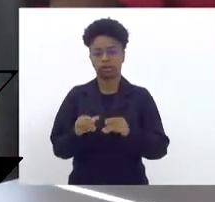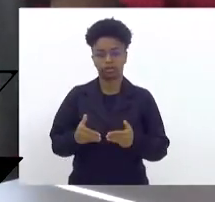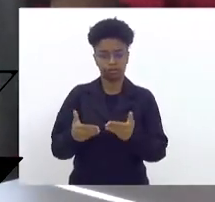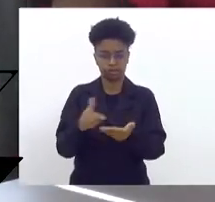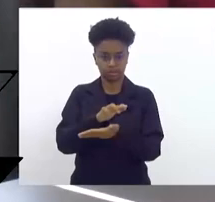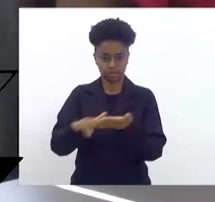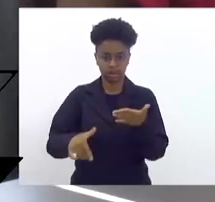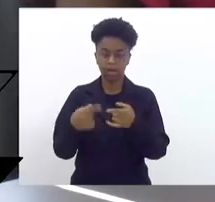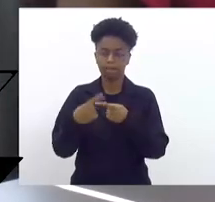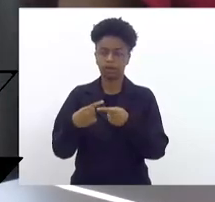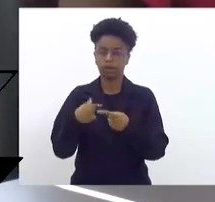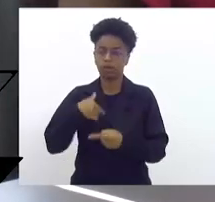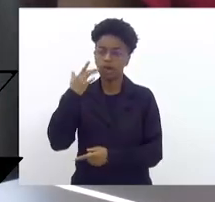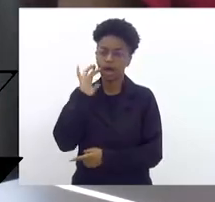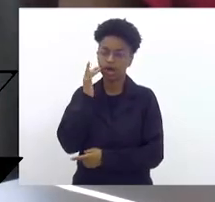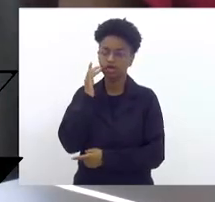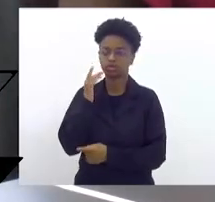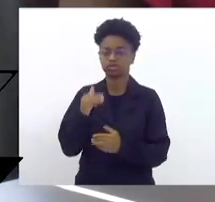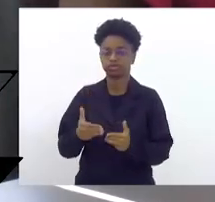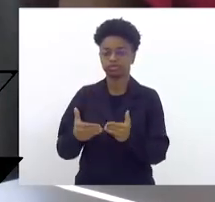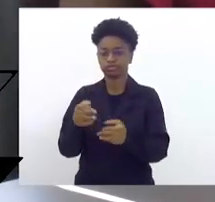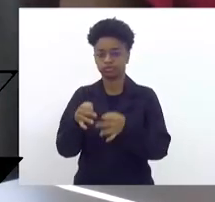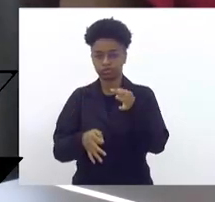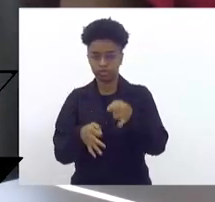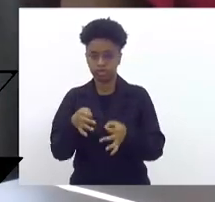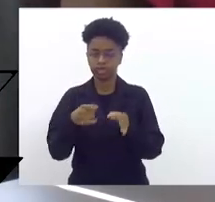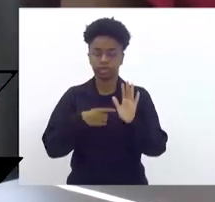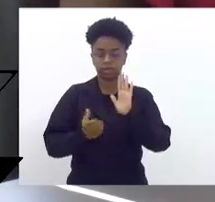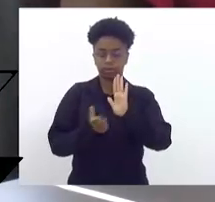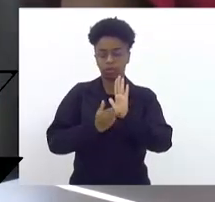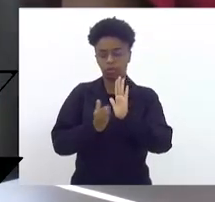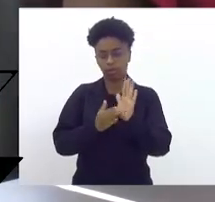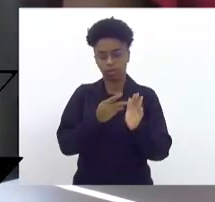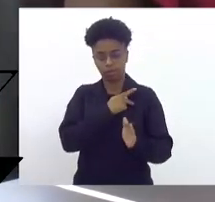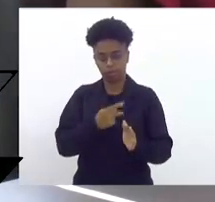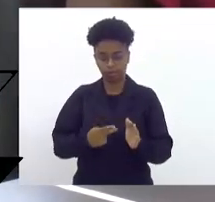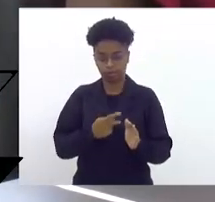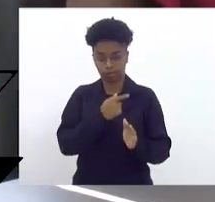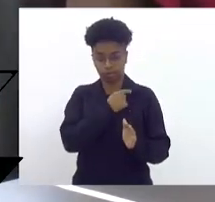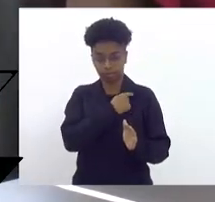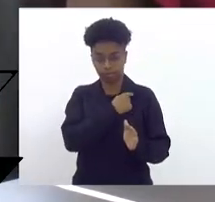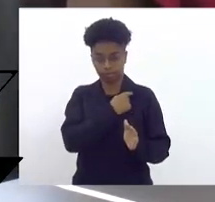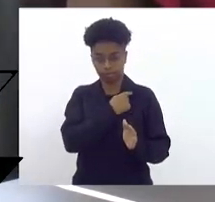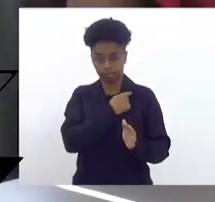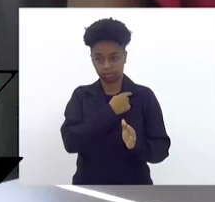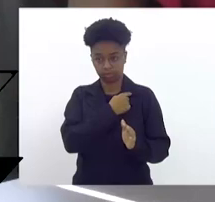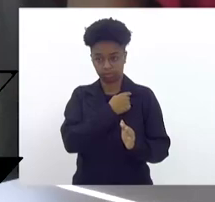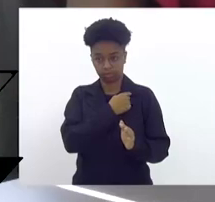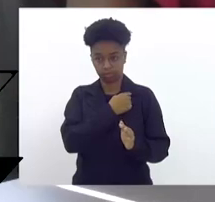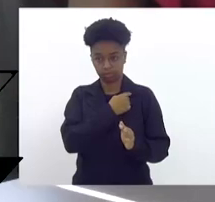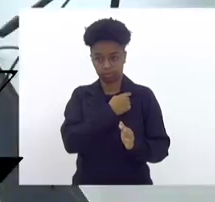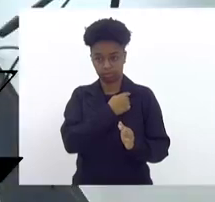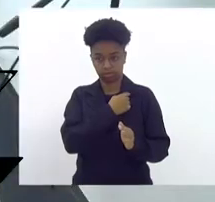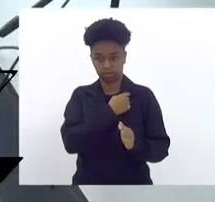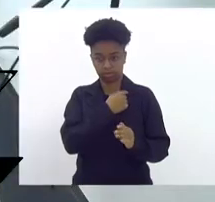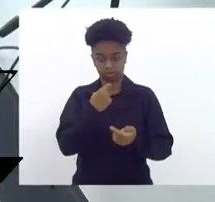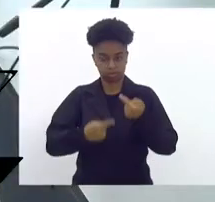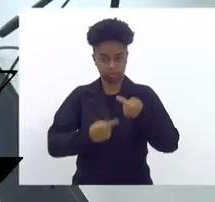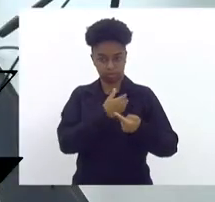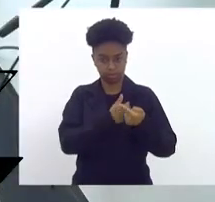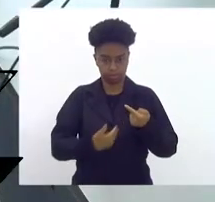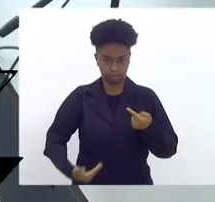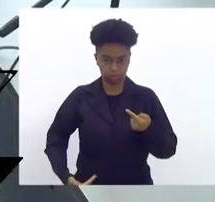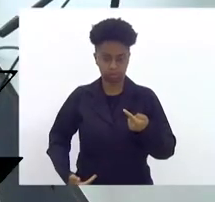o Ministério da Justiça A proposição de políticas públicas para superar essa situação eu não tenho dúvida opa opa